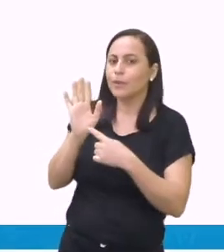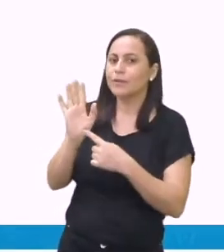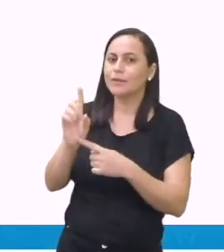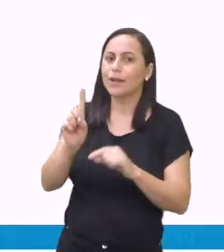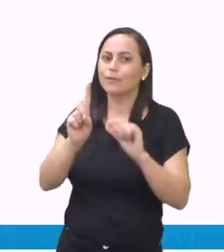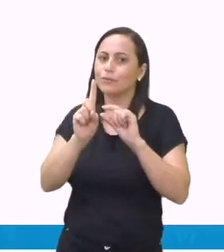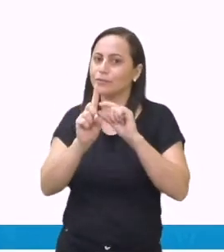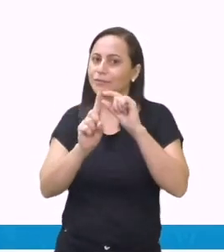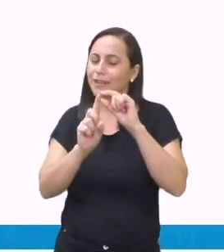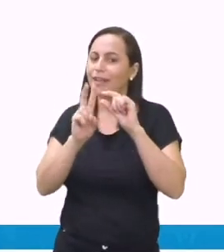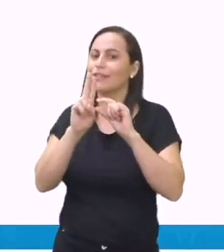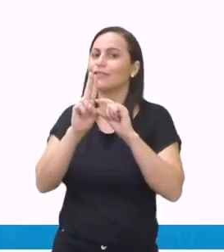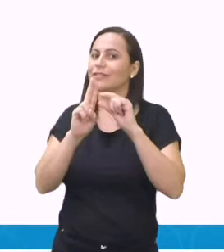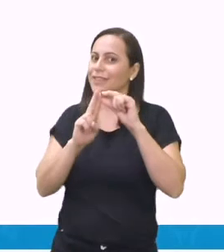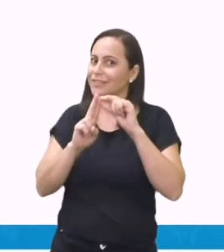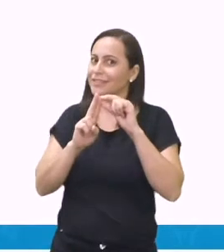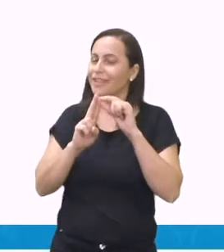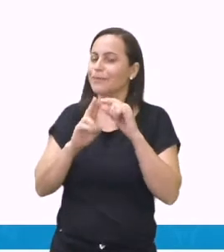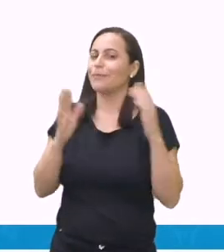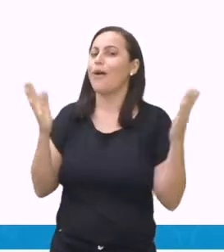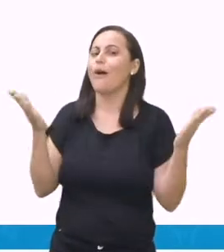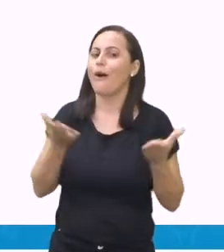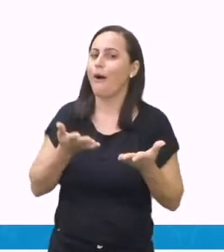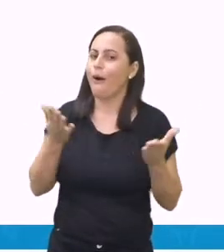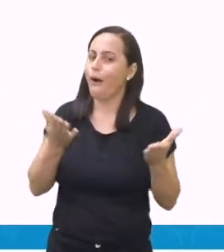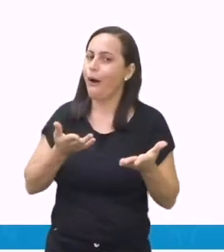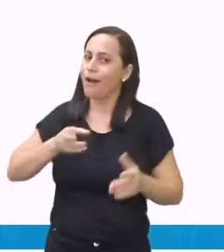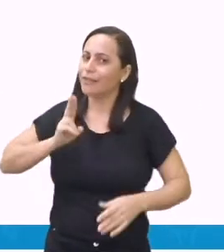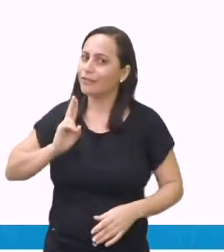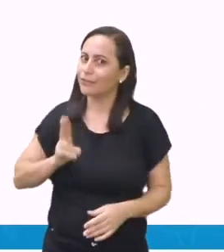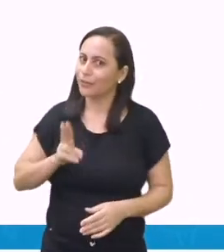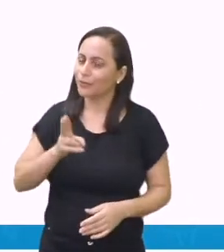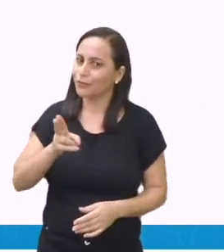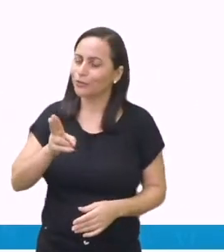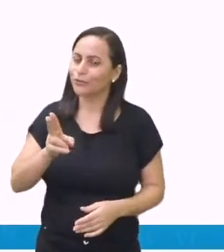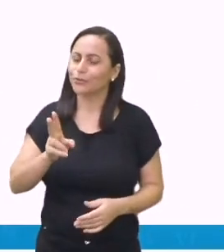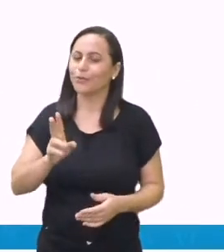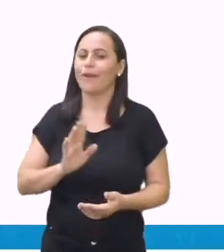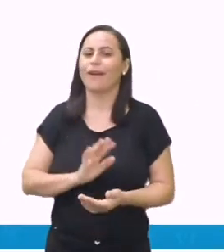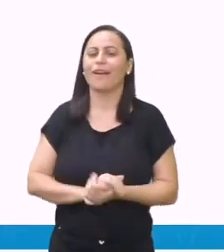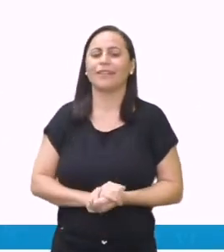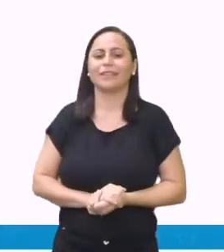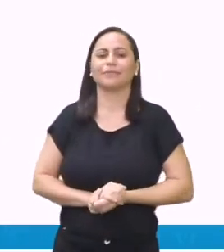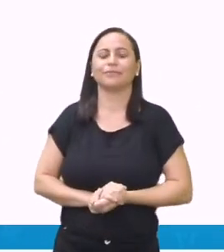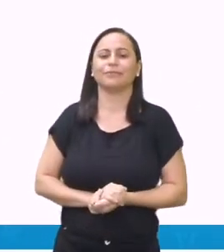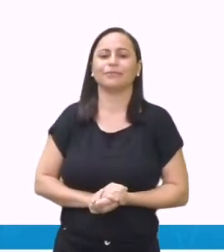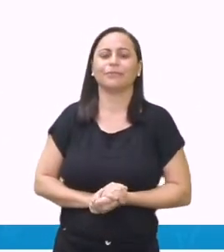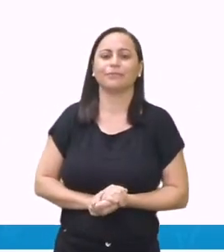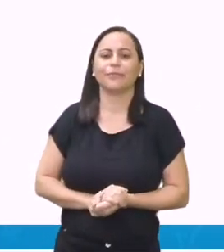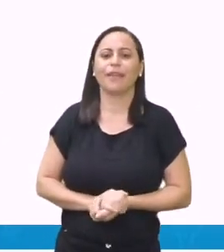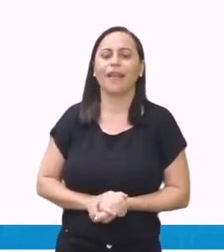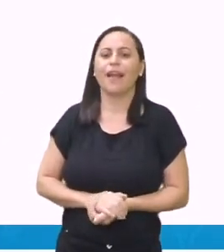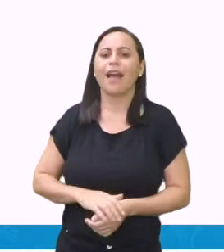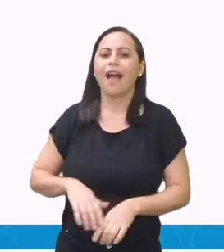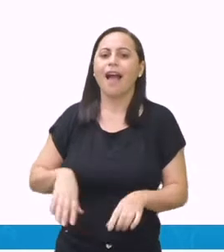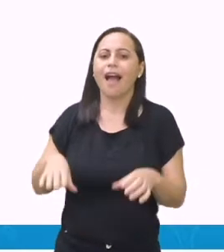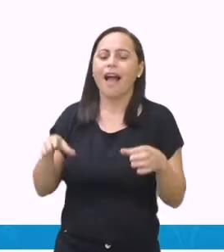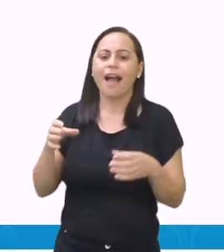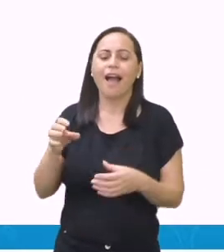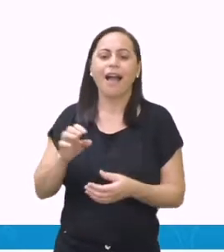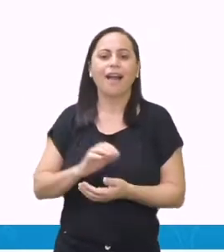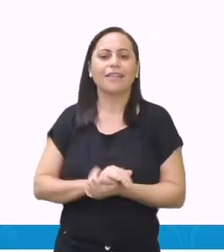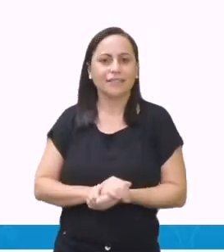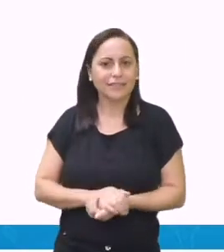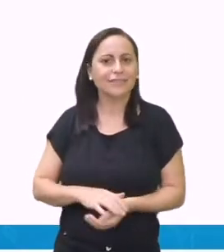é, vamos completar hoje a nossa classe de unidades simples, que